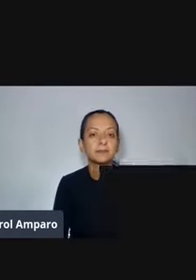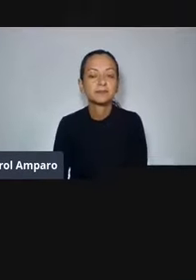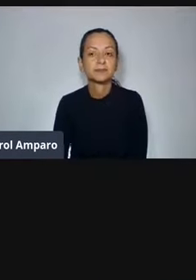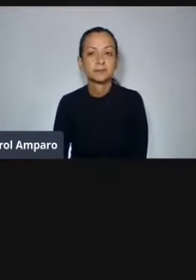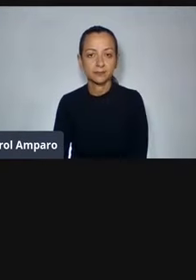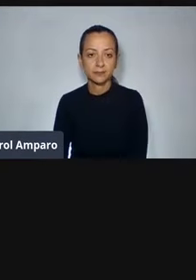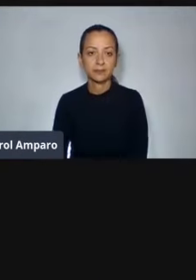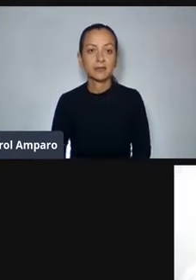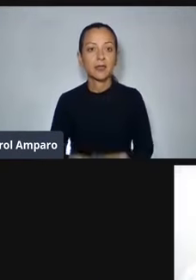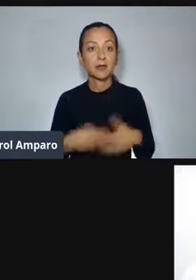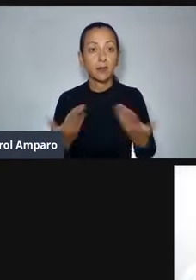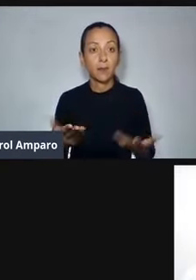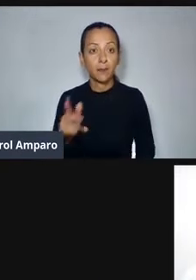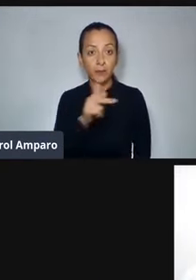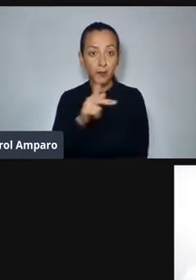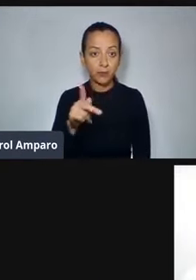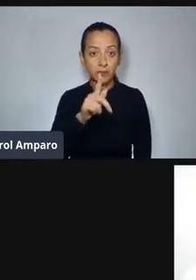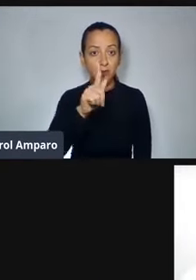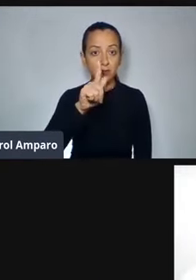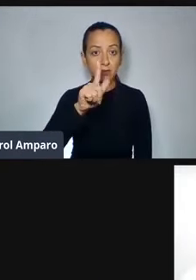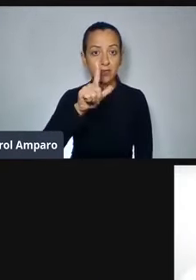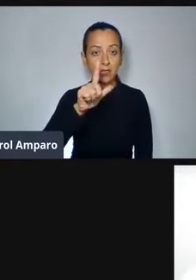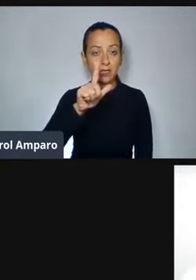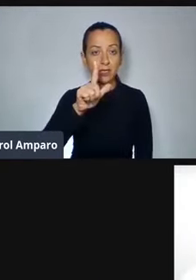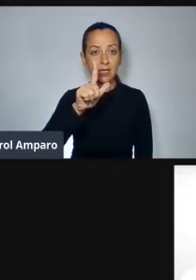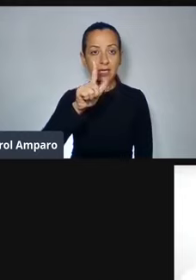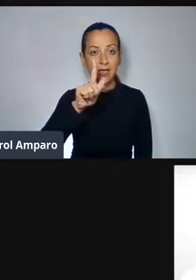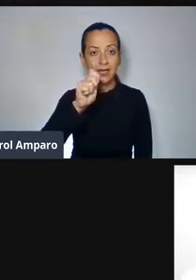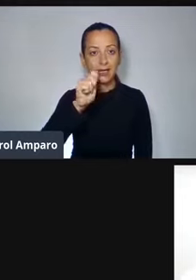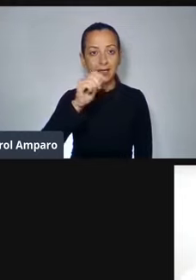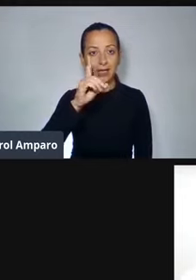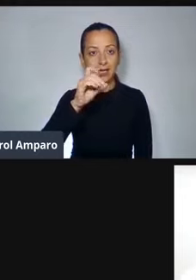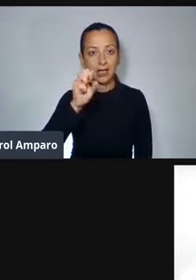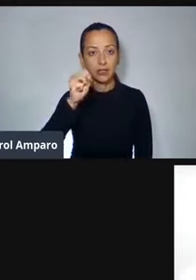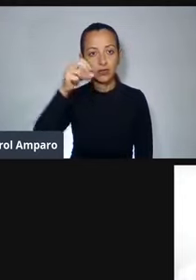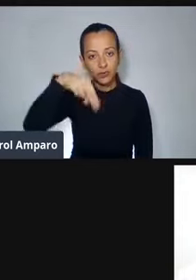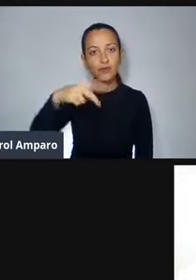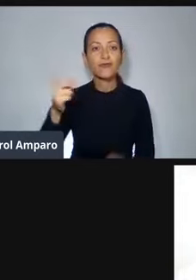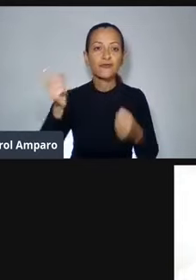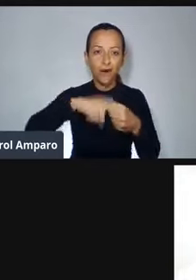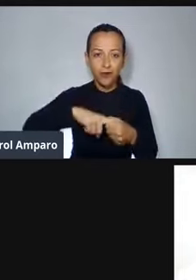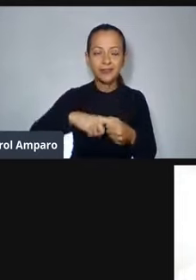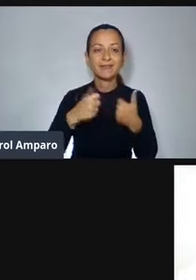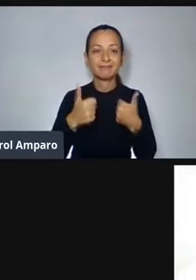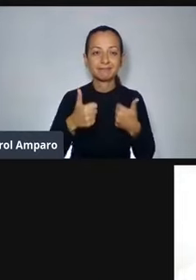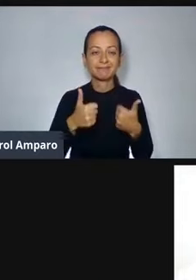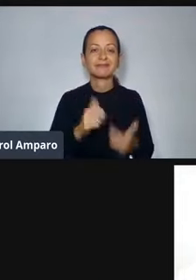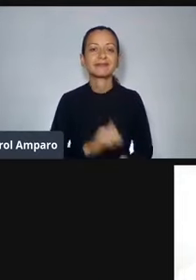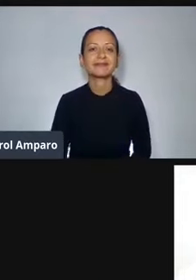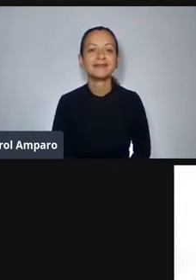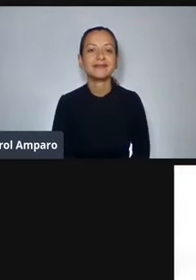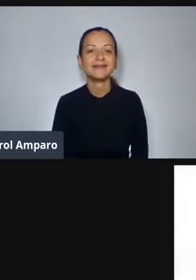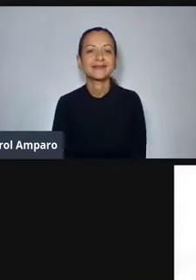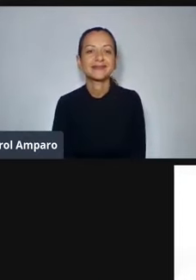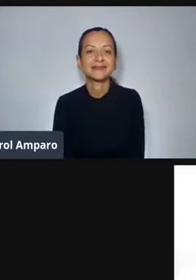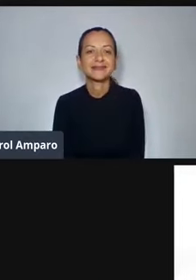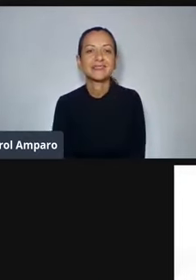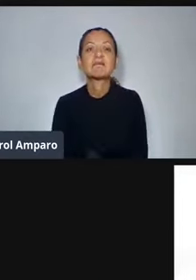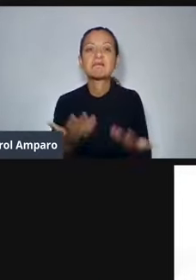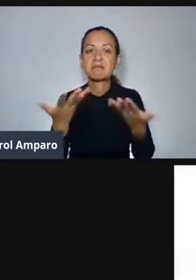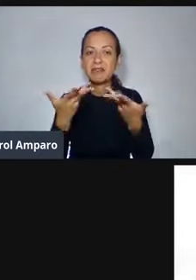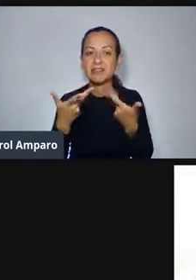Então, Mestre Gladson vai entrar. Alô. Agora. Isso, beleza, mestre. Eu?